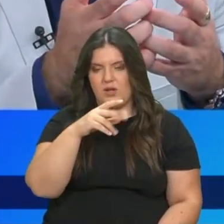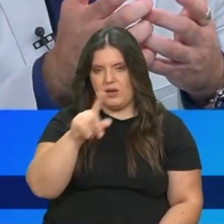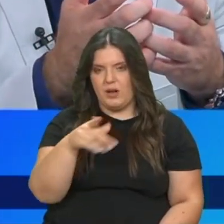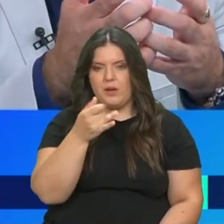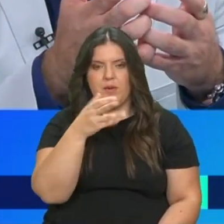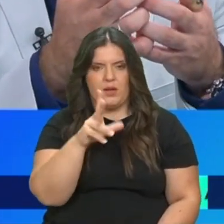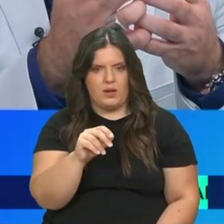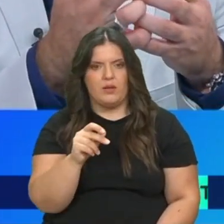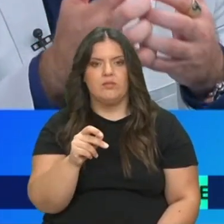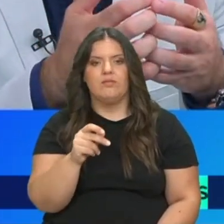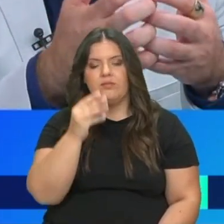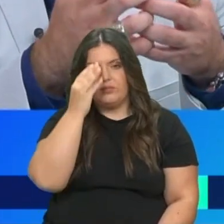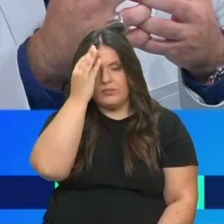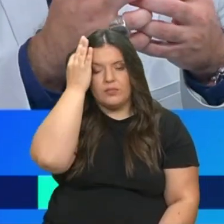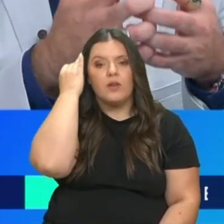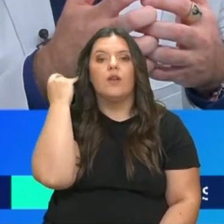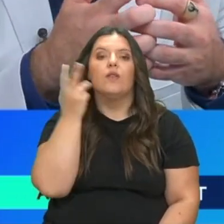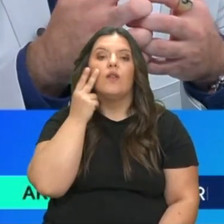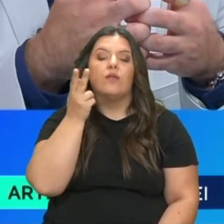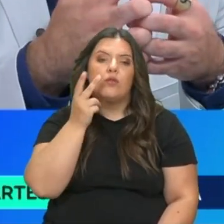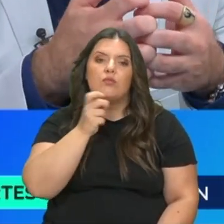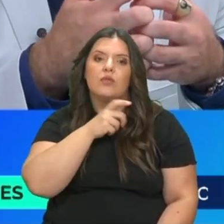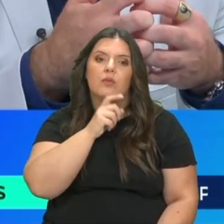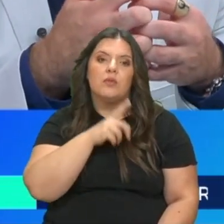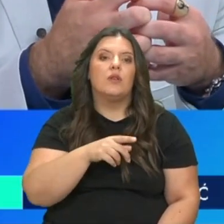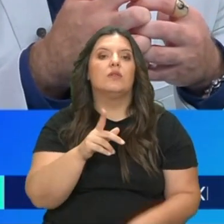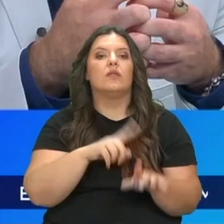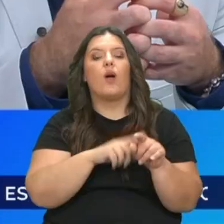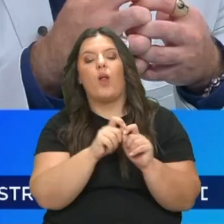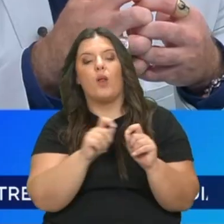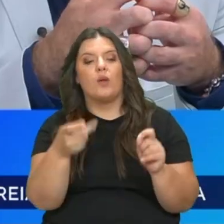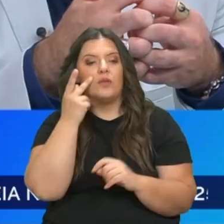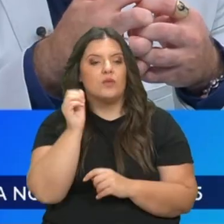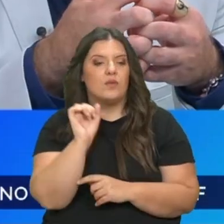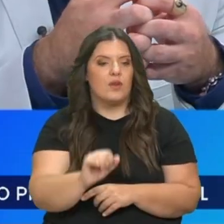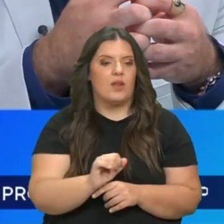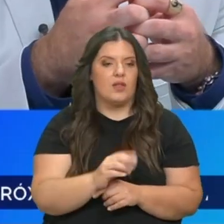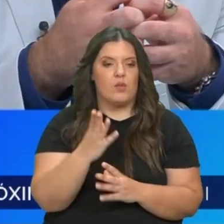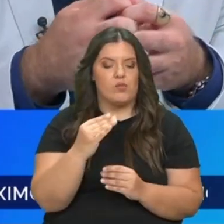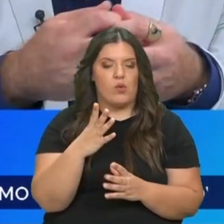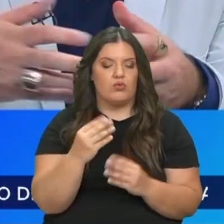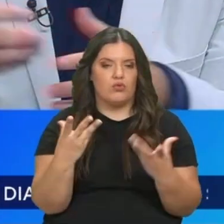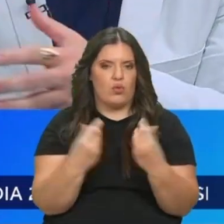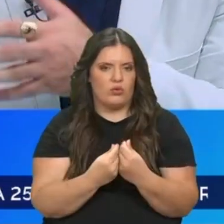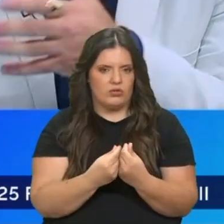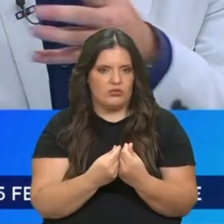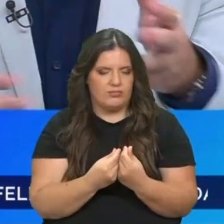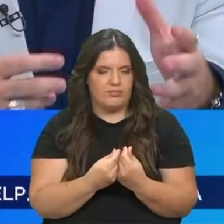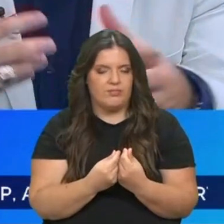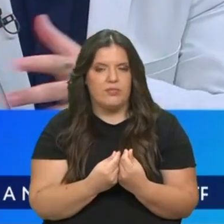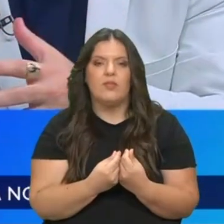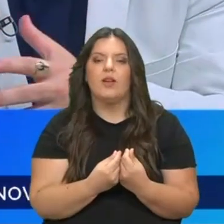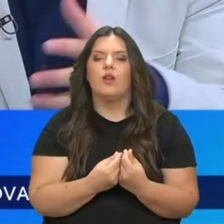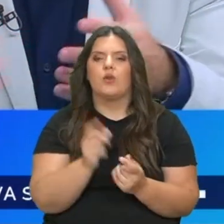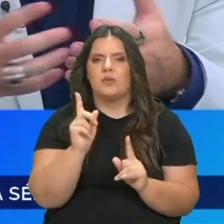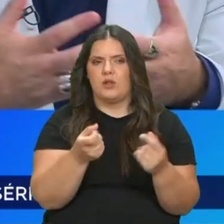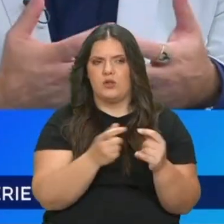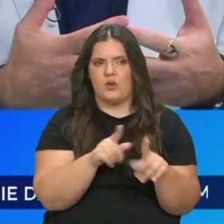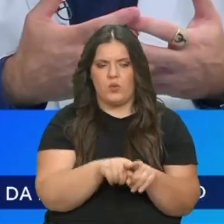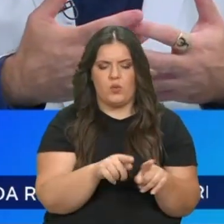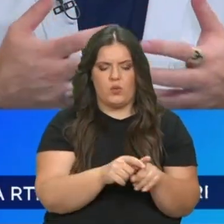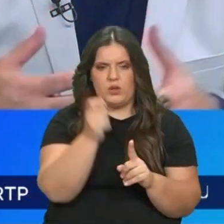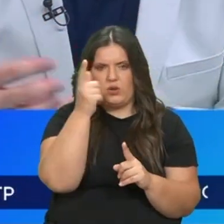brancas. Viveram, provavelmente, ao longo de toda a sua vida, muito juntinhas. Começaram como estrelas, como o nosso Sol, e